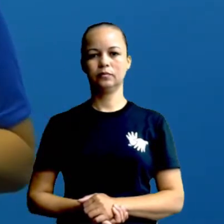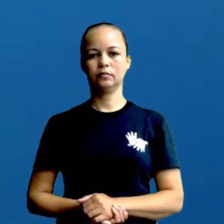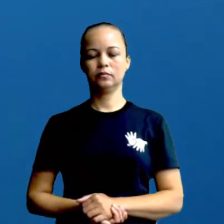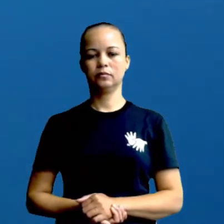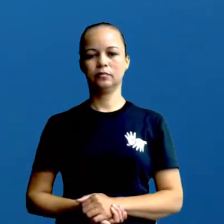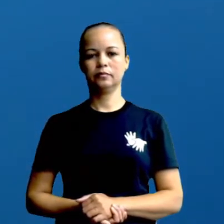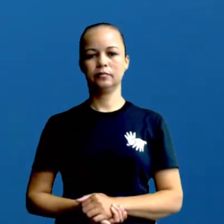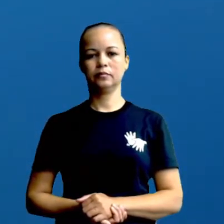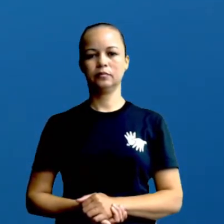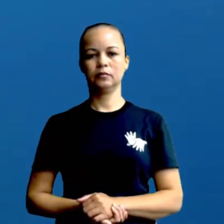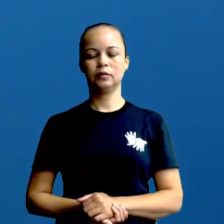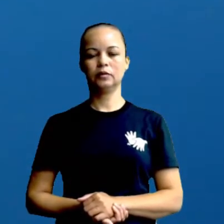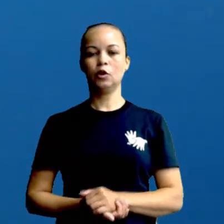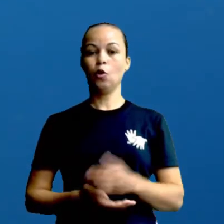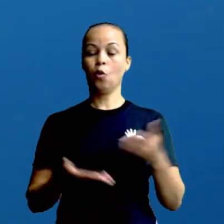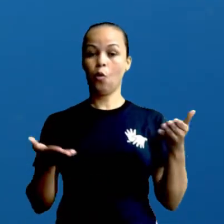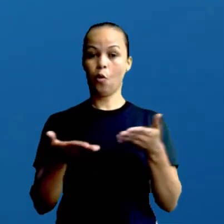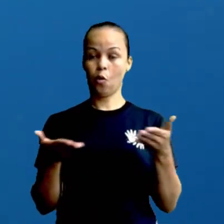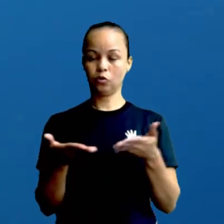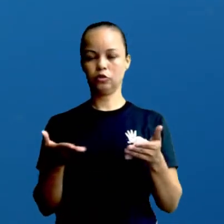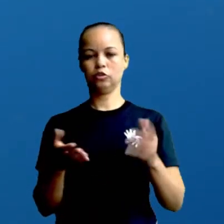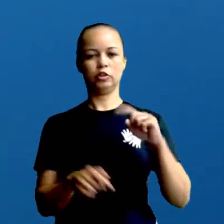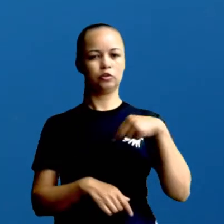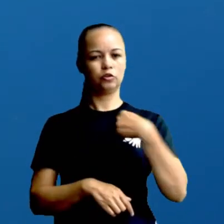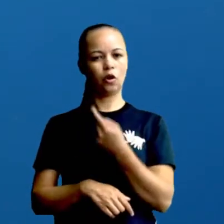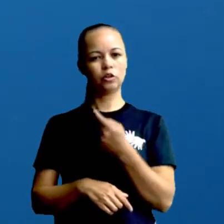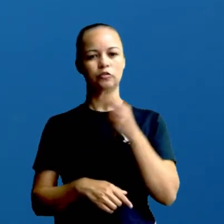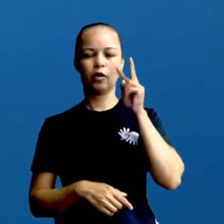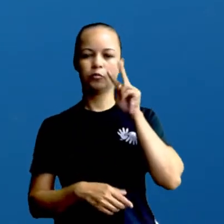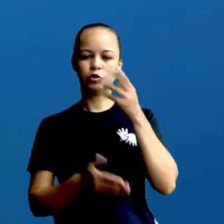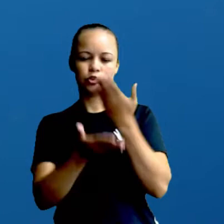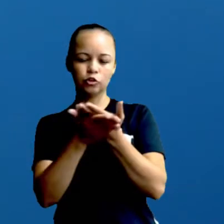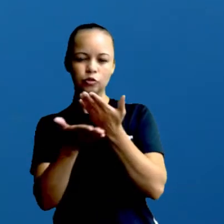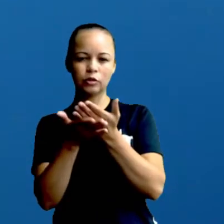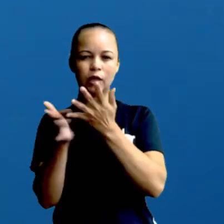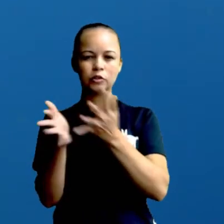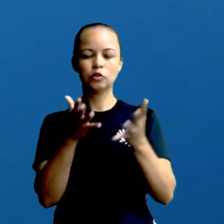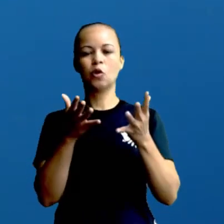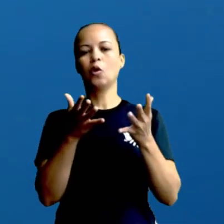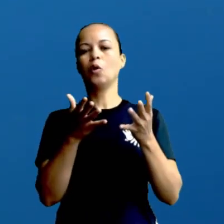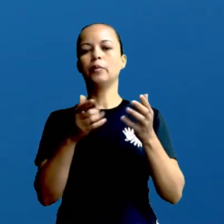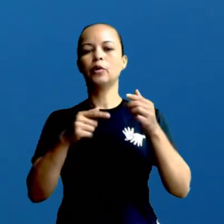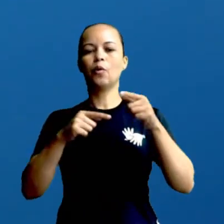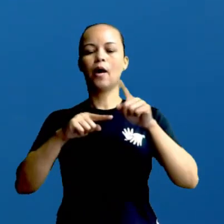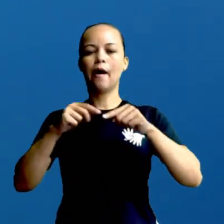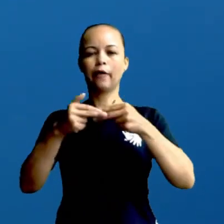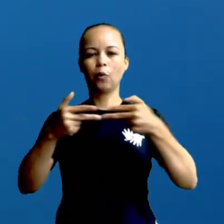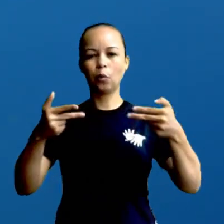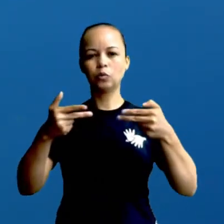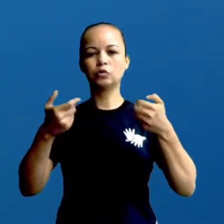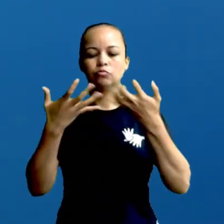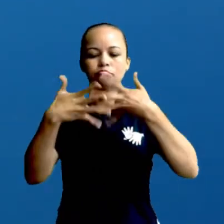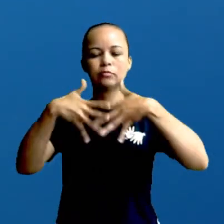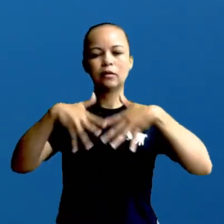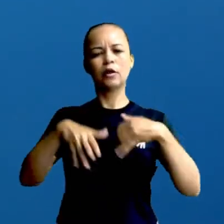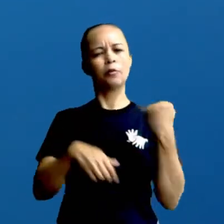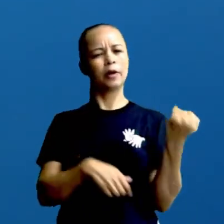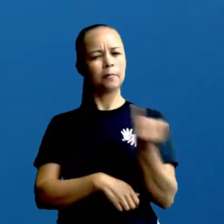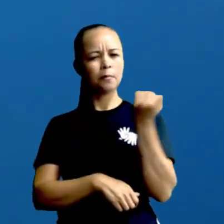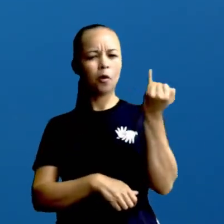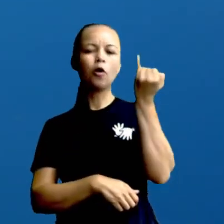Hoje, gente, a gente vai trabalhar sobre um recurso natural, né, que é extremamente